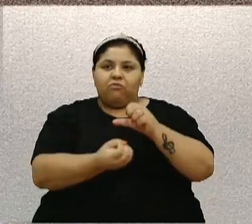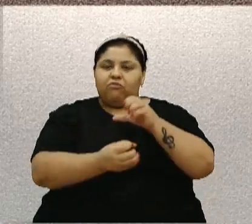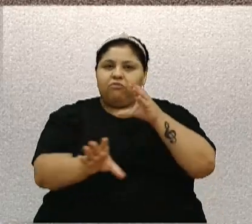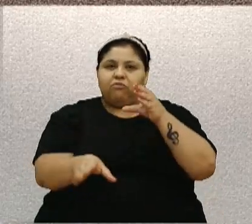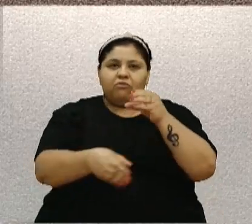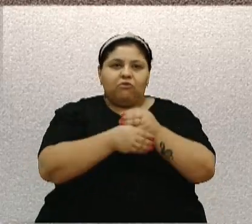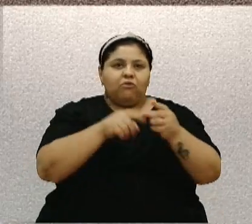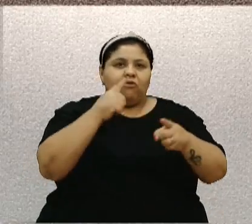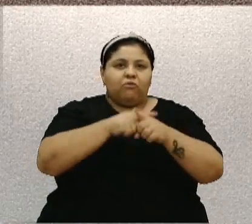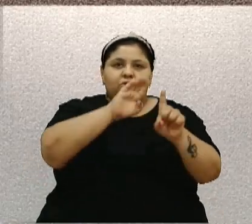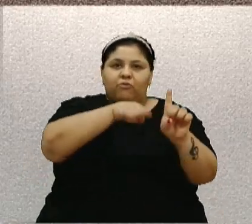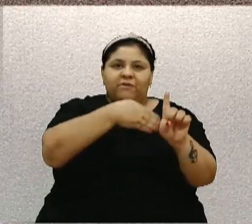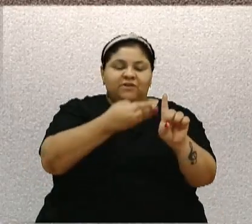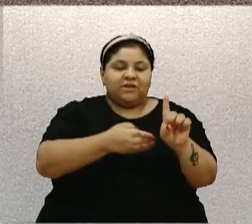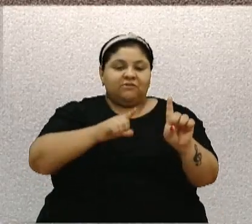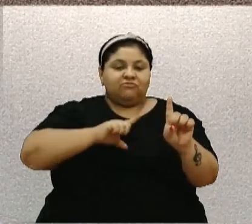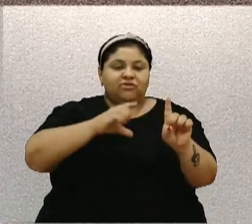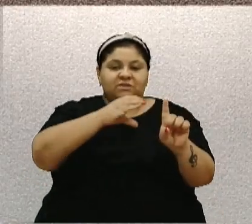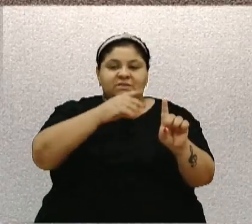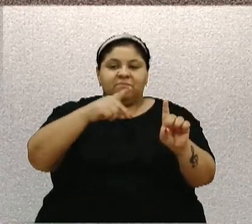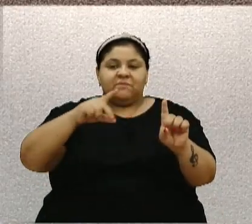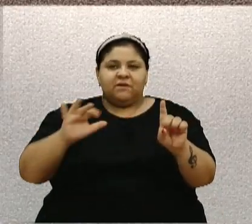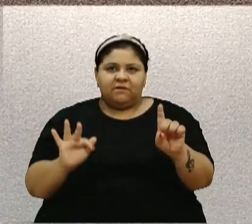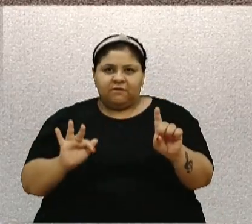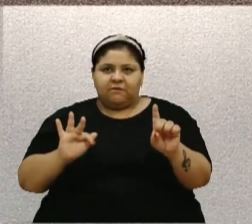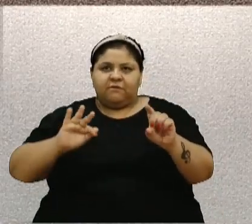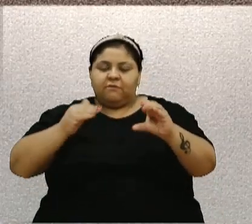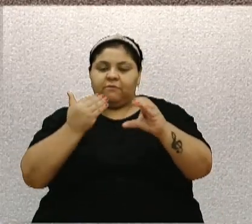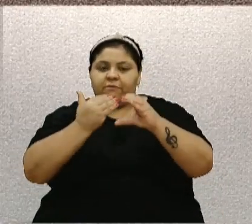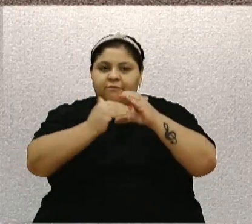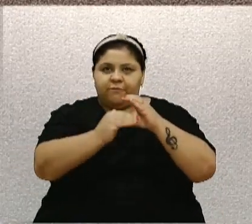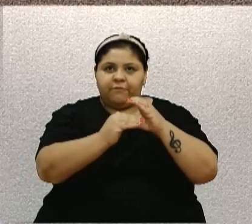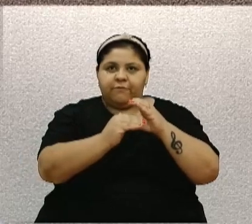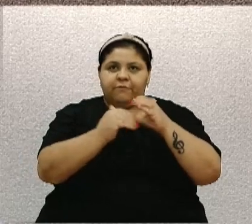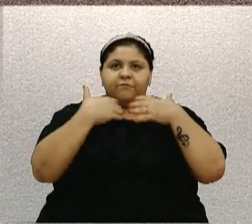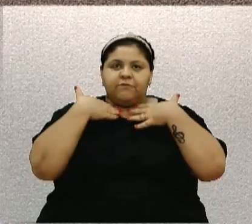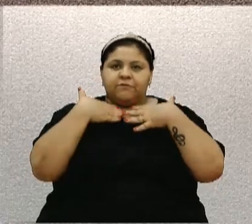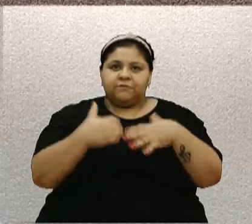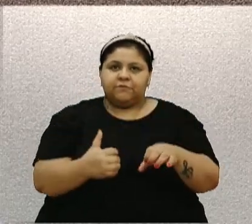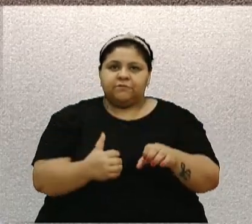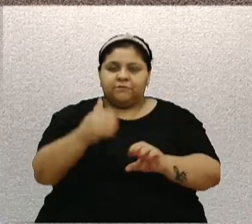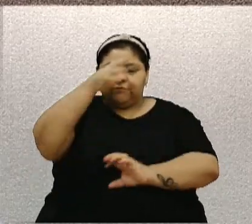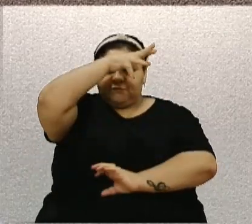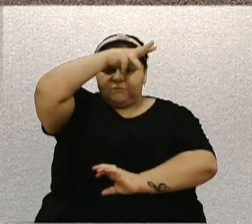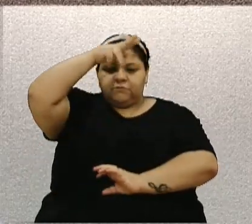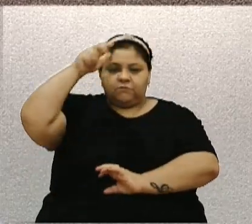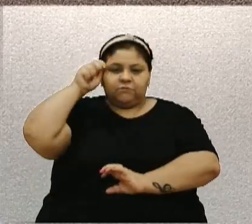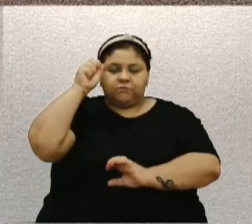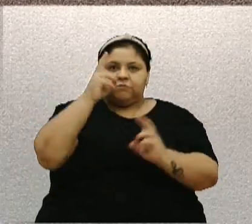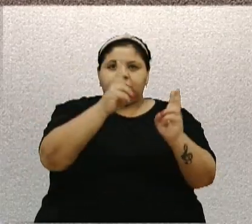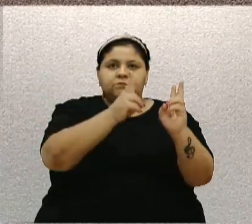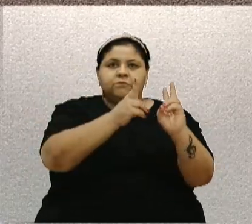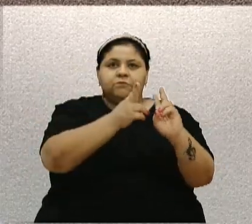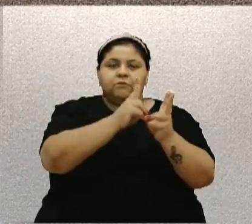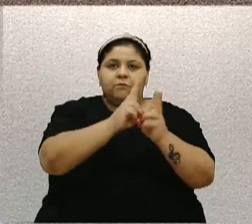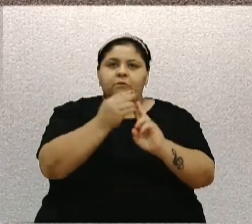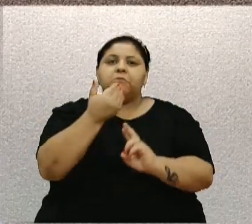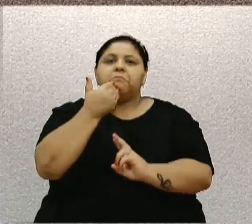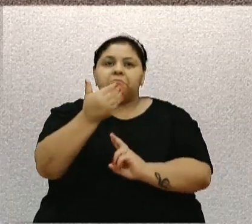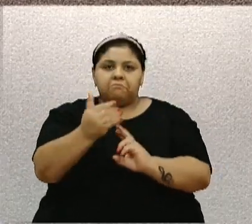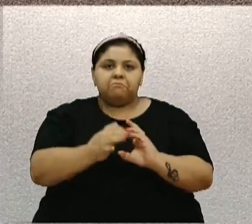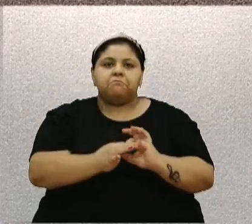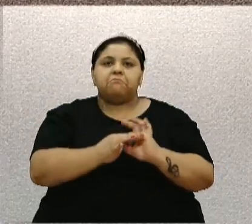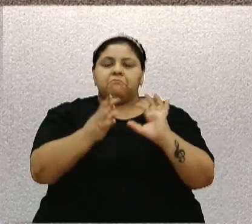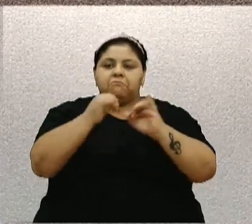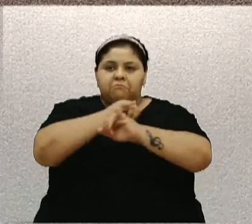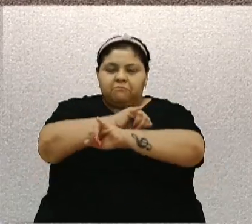homenageado não possuía CPF. Enviado à Secretaria Municipal de Urbanismo, esta se manifestou favoravelmente,